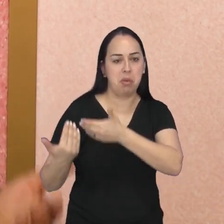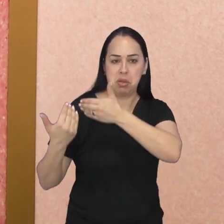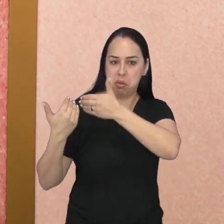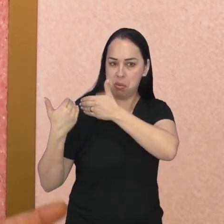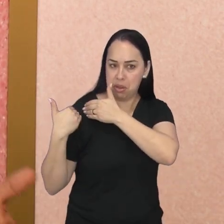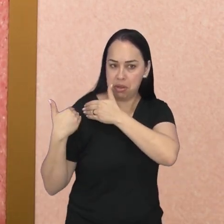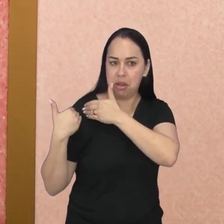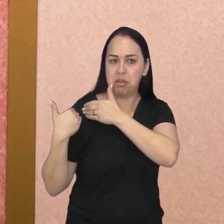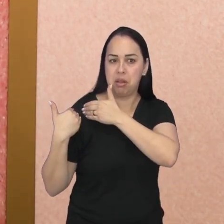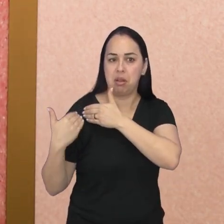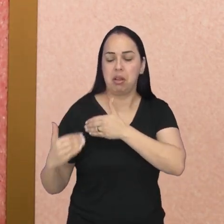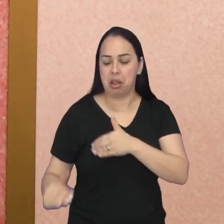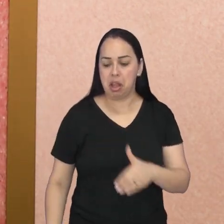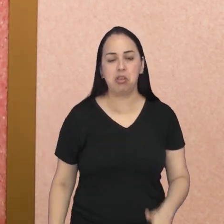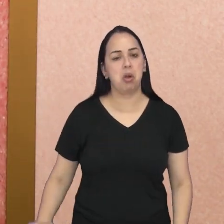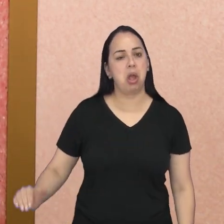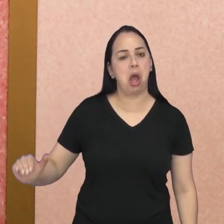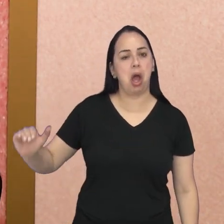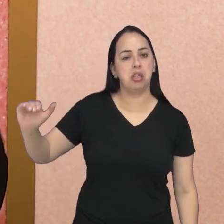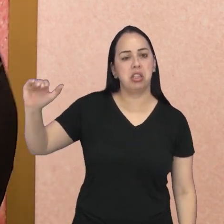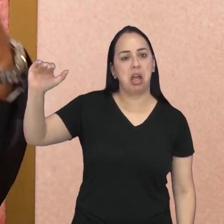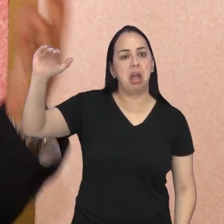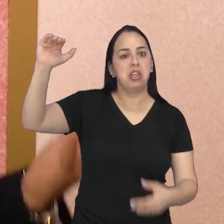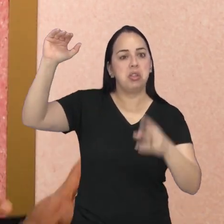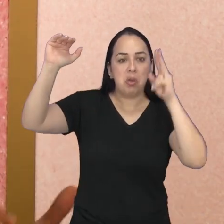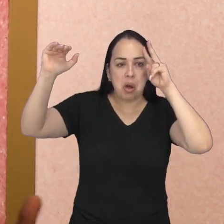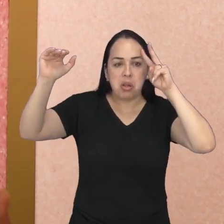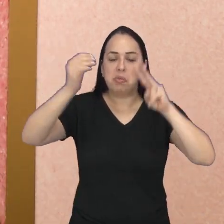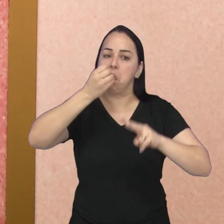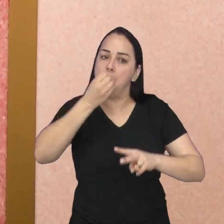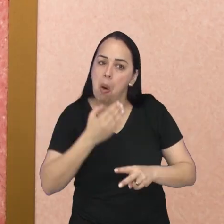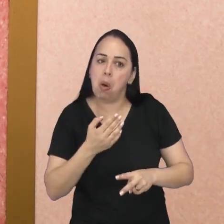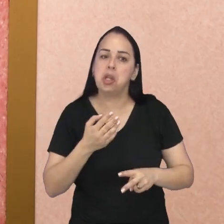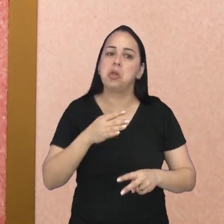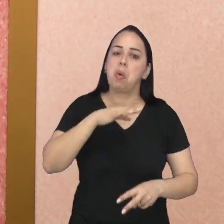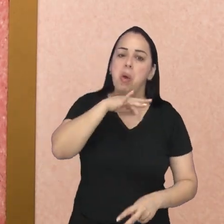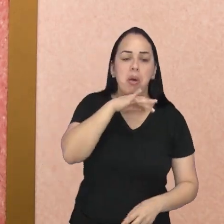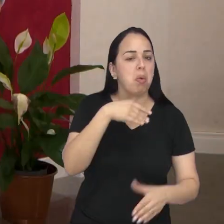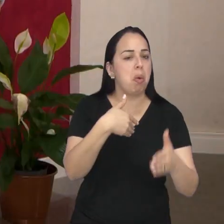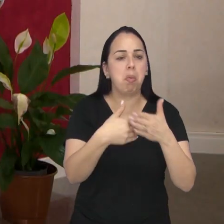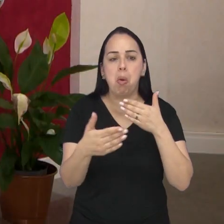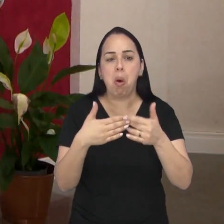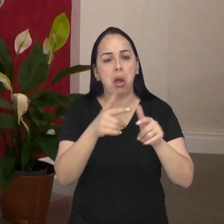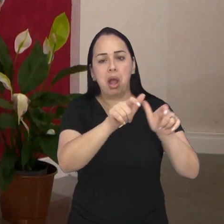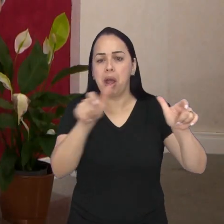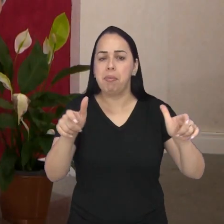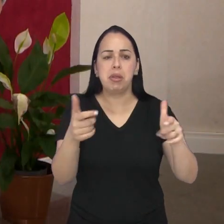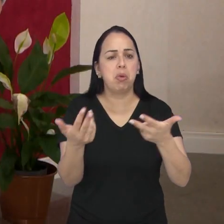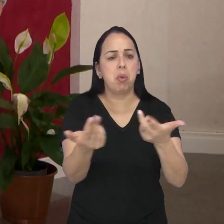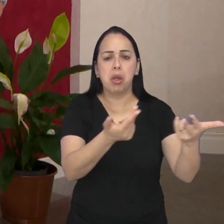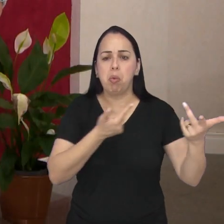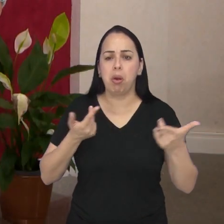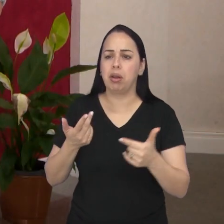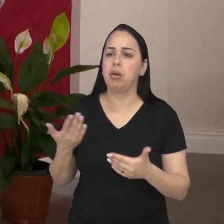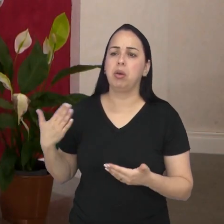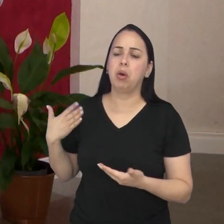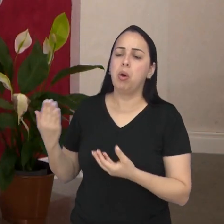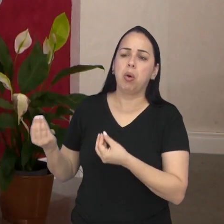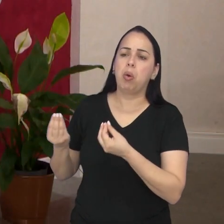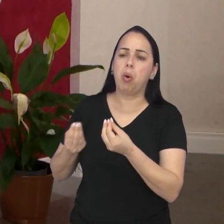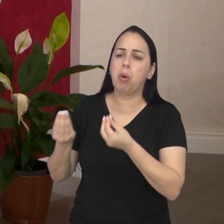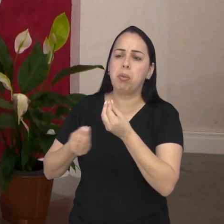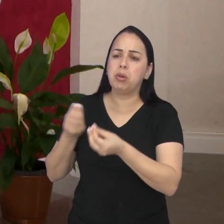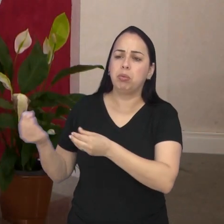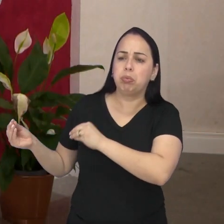atividade desde criança, muita história, coisas boas, coisas não tão boas, como qualquer outra pessoa. Como foi sua chegada aqui em São